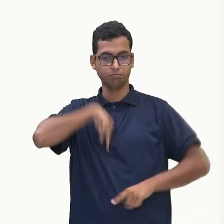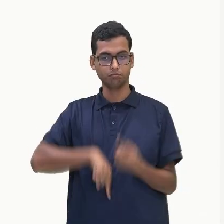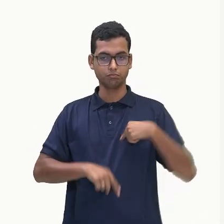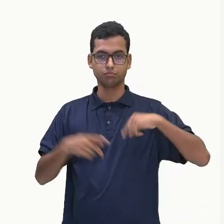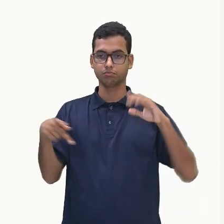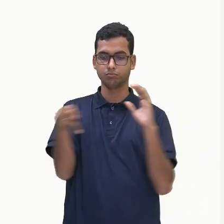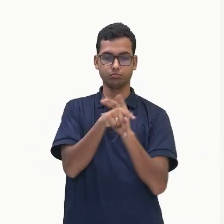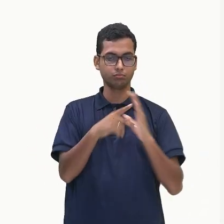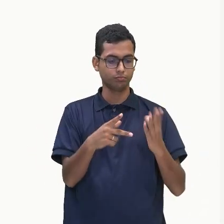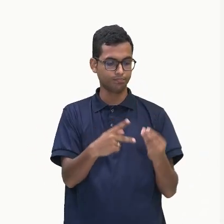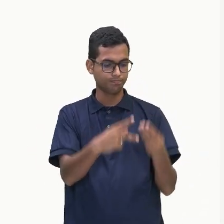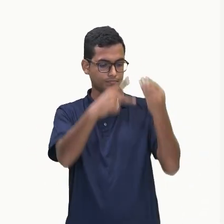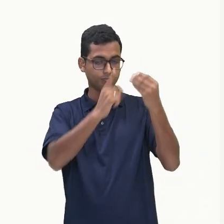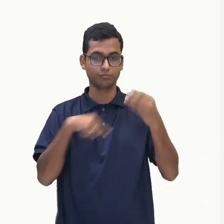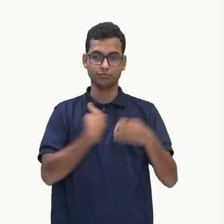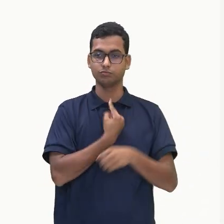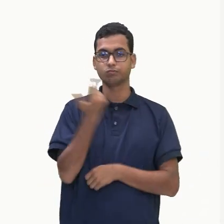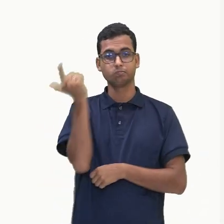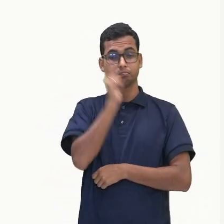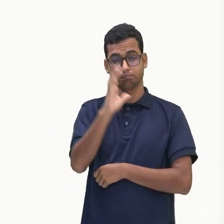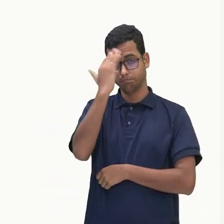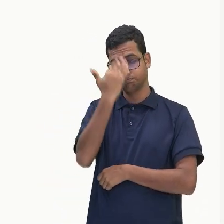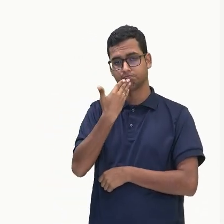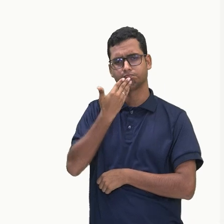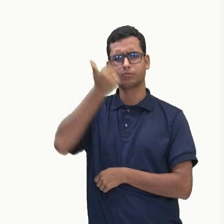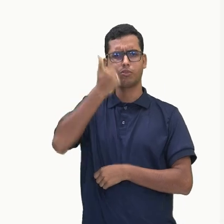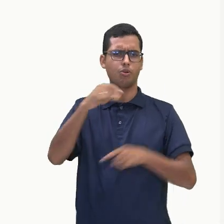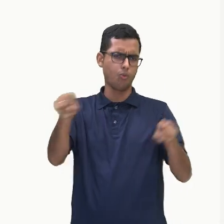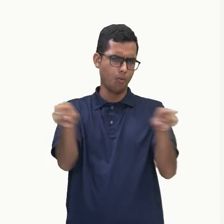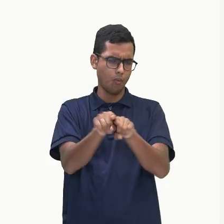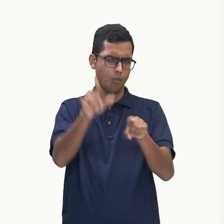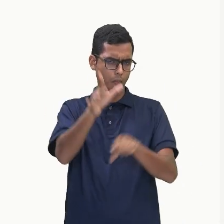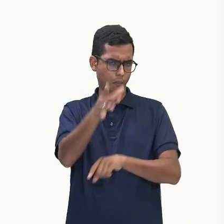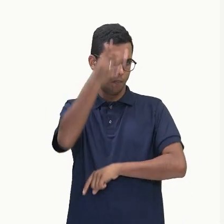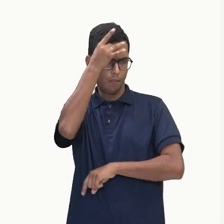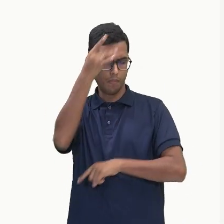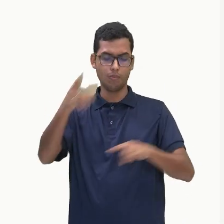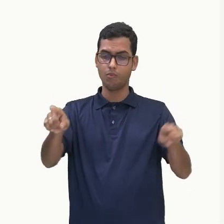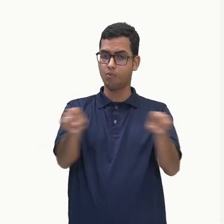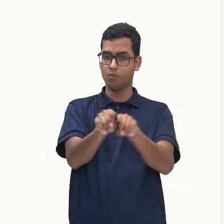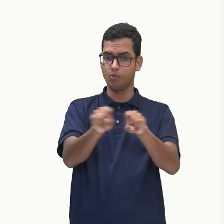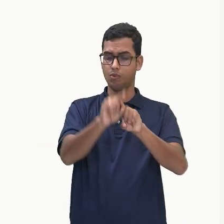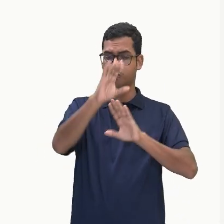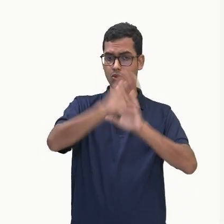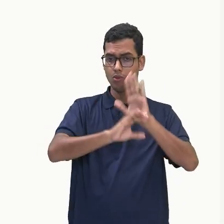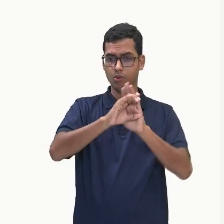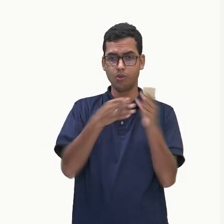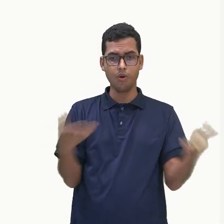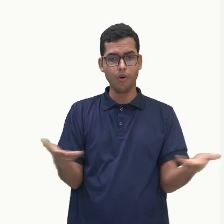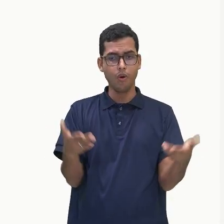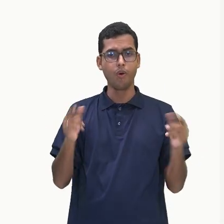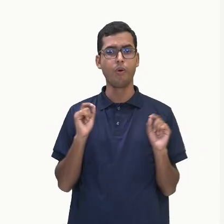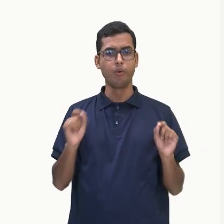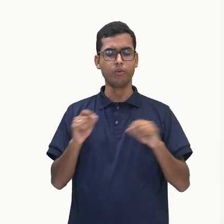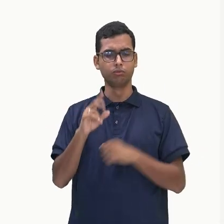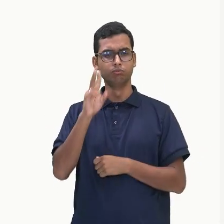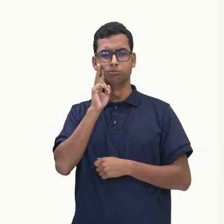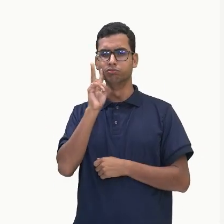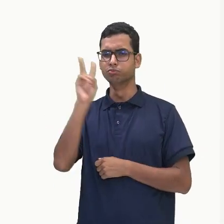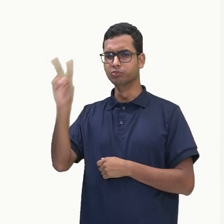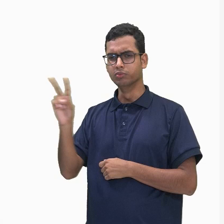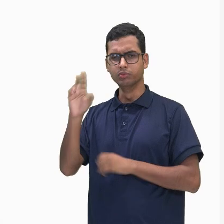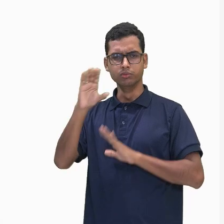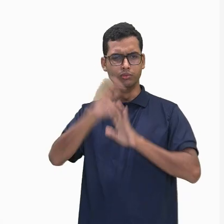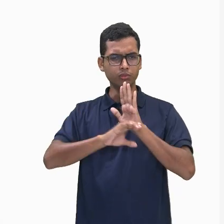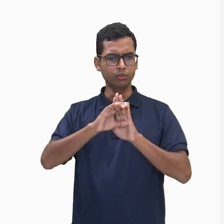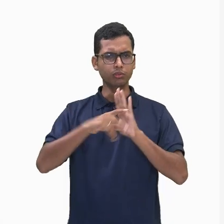proteínas. E para que a gente entenda melhor, para a gente fixar melhor esse conceito, vamos aí visualizar o